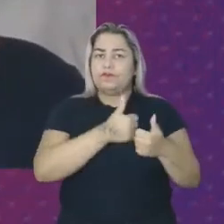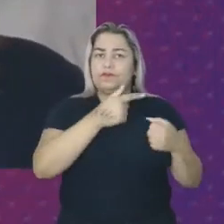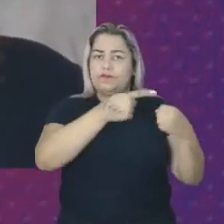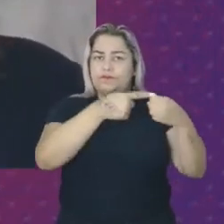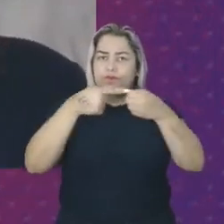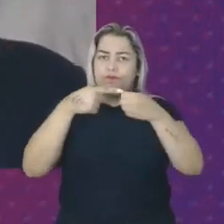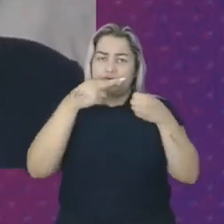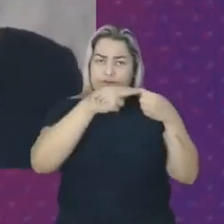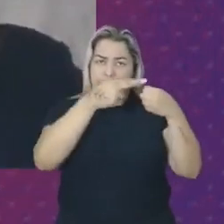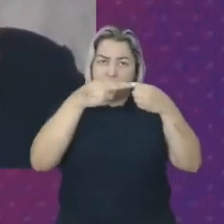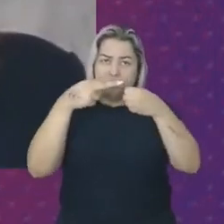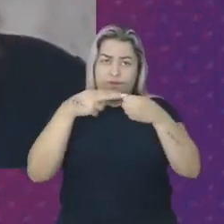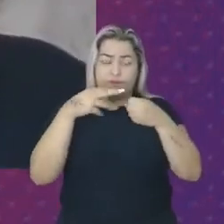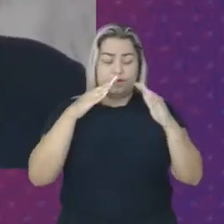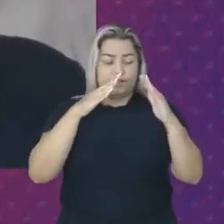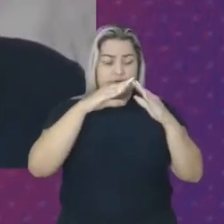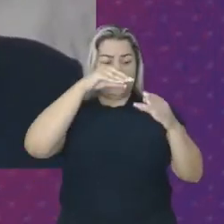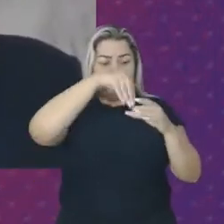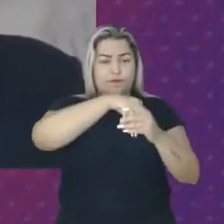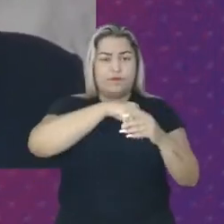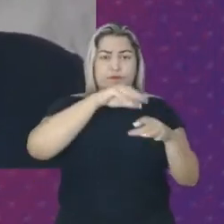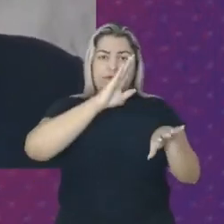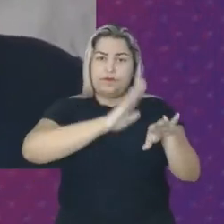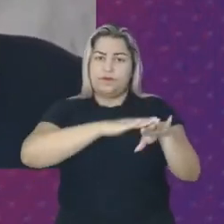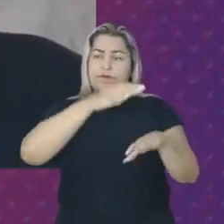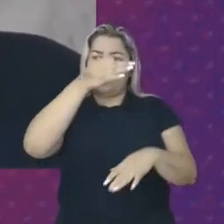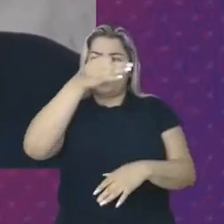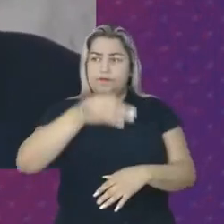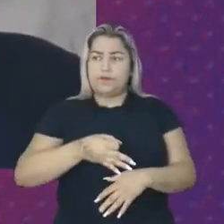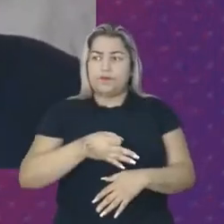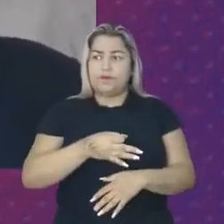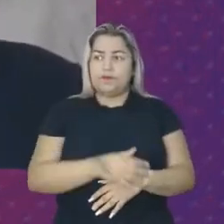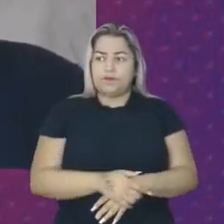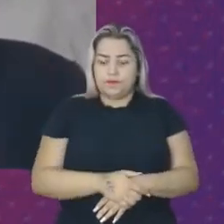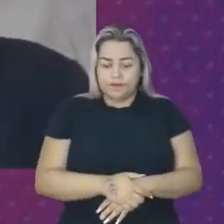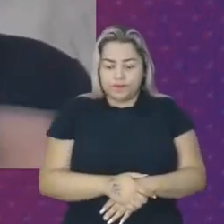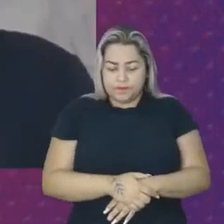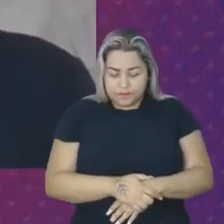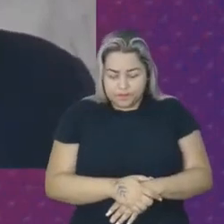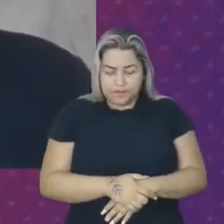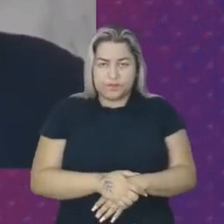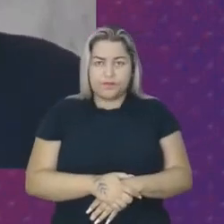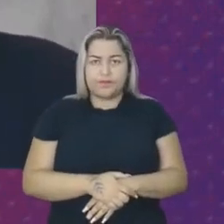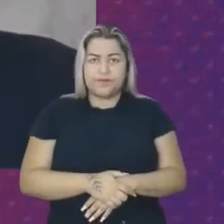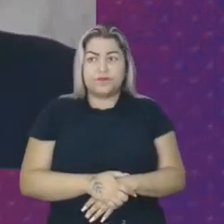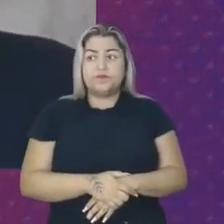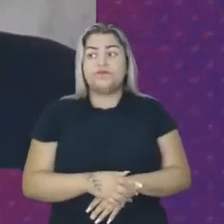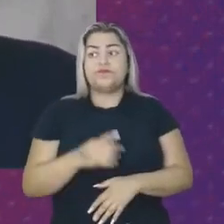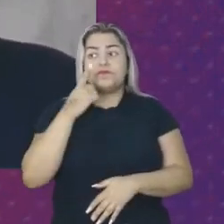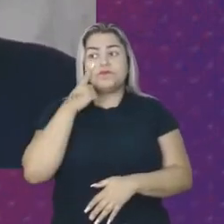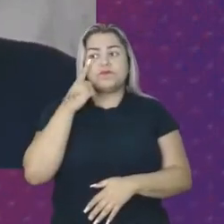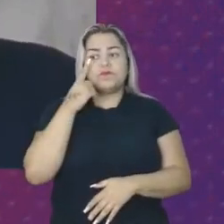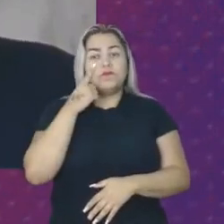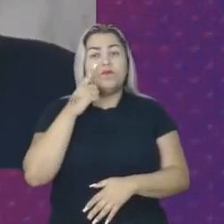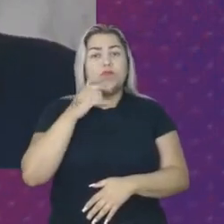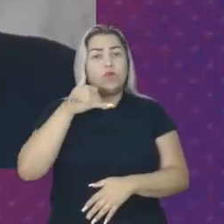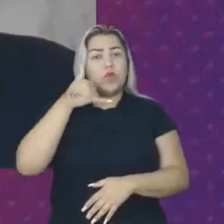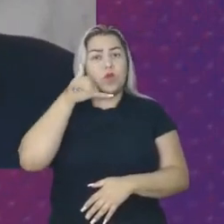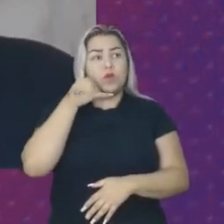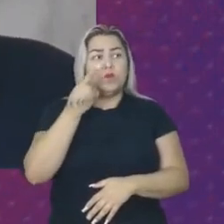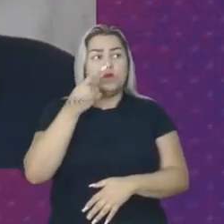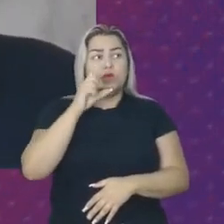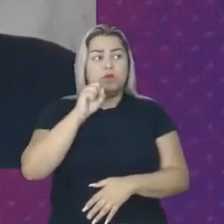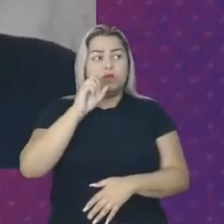ou da região que ela mora e que é mais adequado para aquele caso. Então, do ponto de vista do Ligue 180,